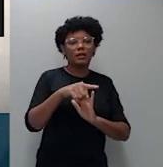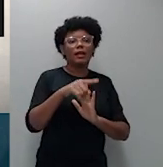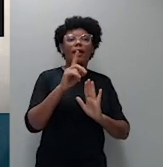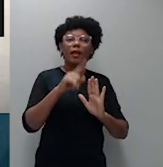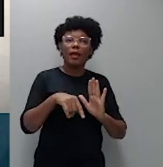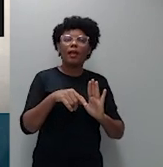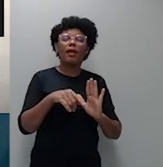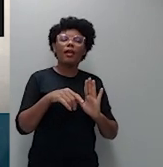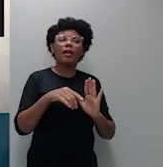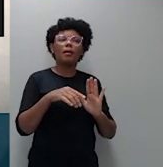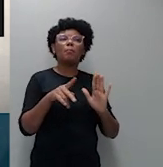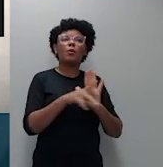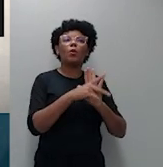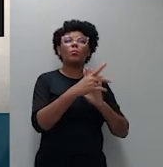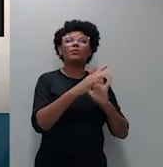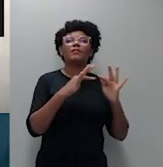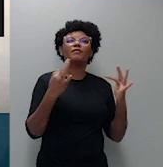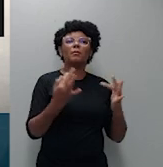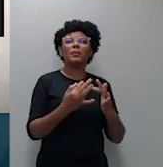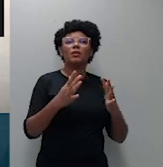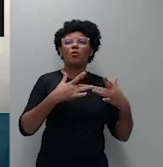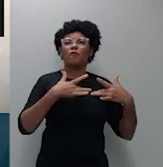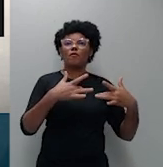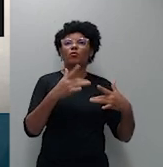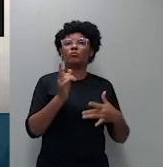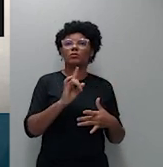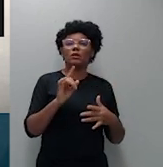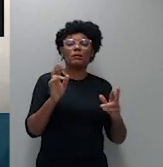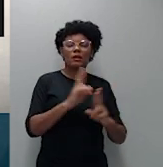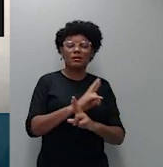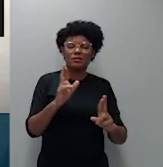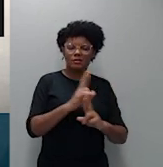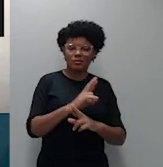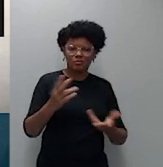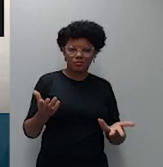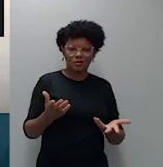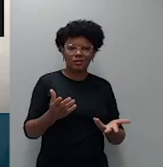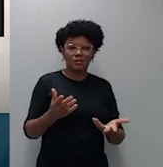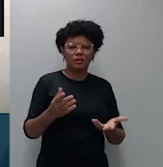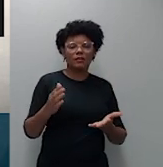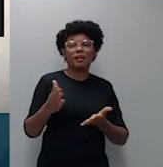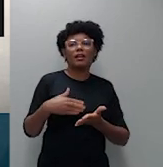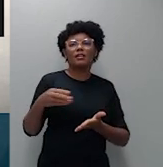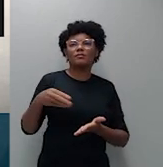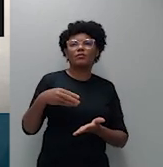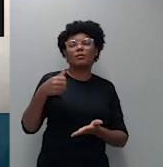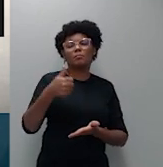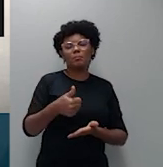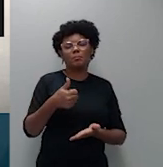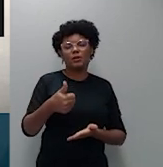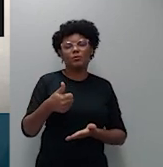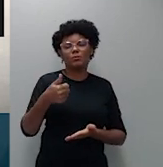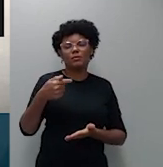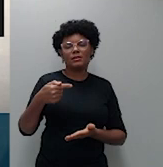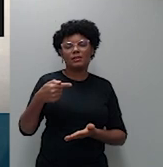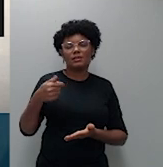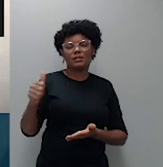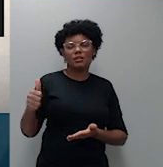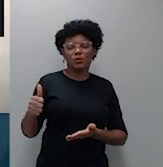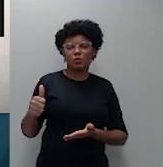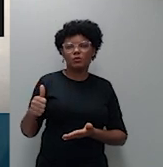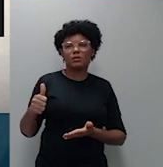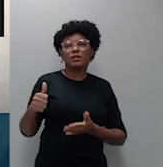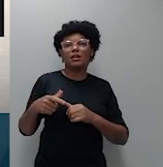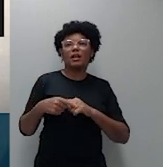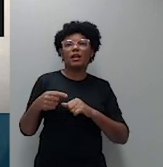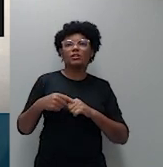não o voluntário relacionado as folhas 1711 nos artigos 1711 e seguintes